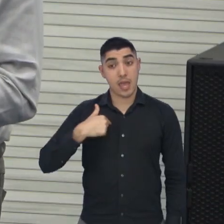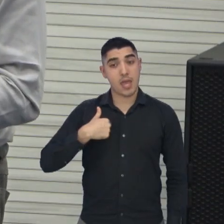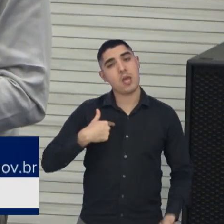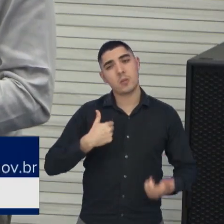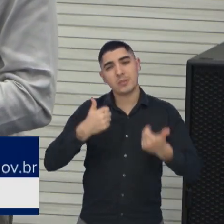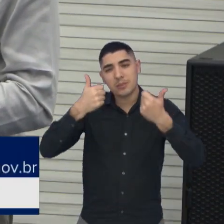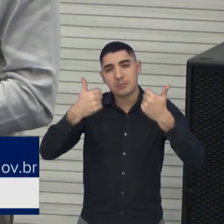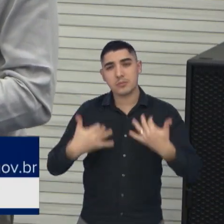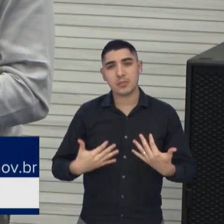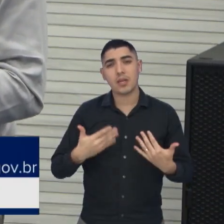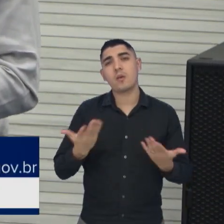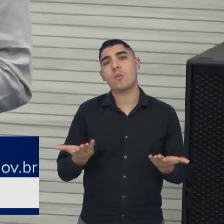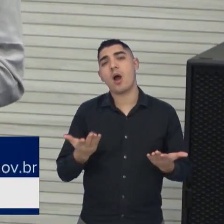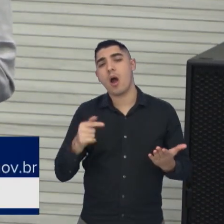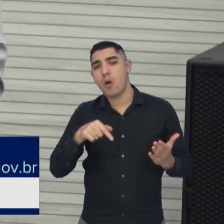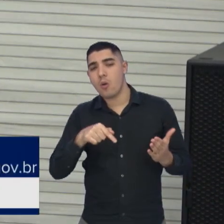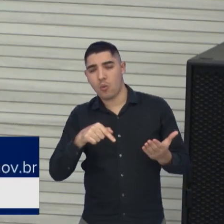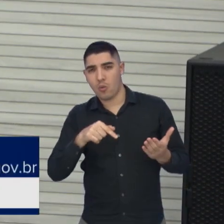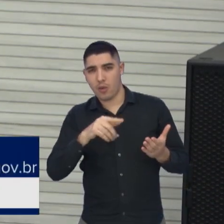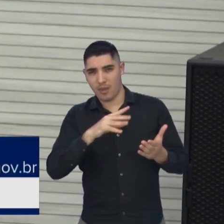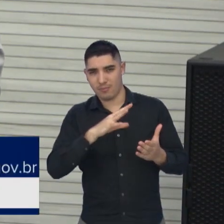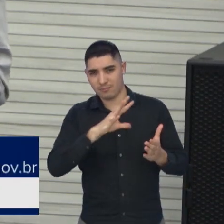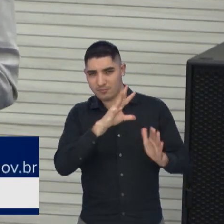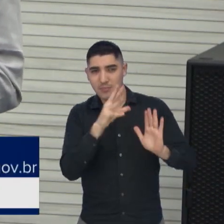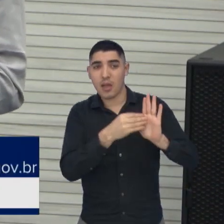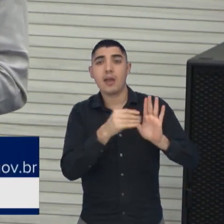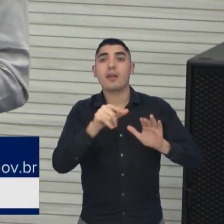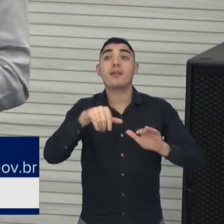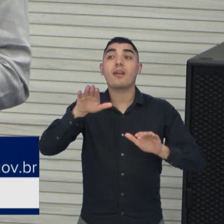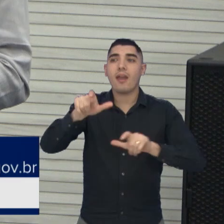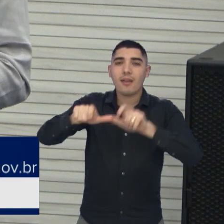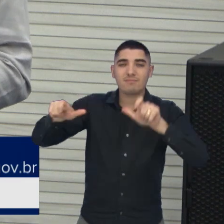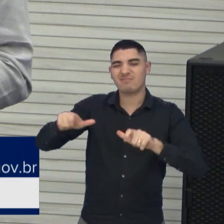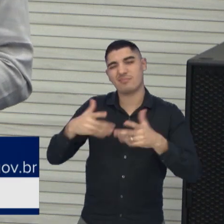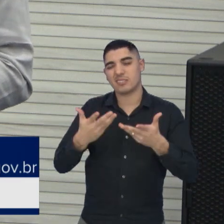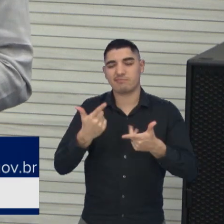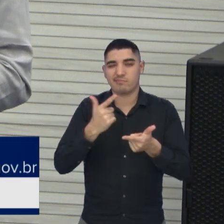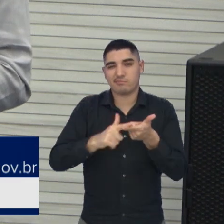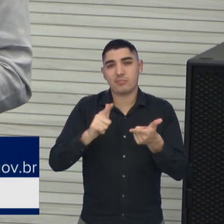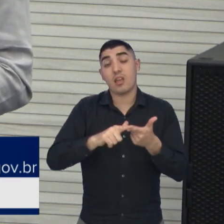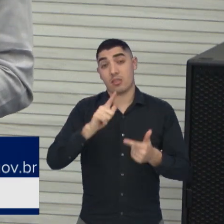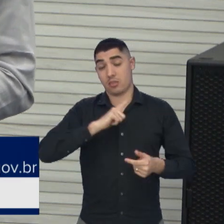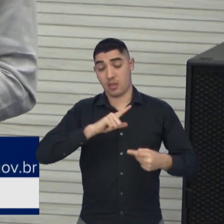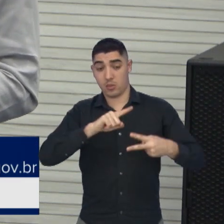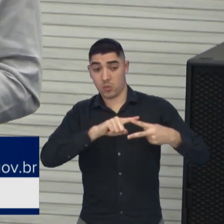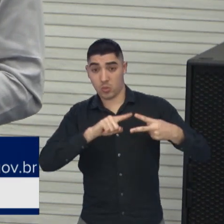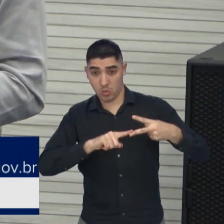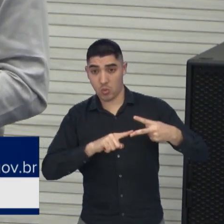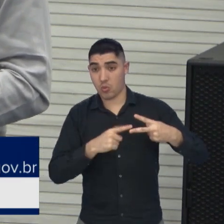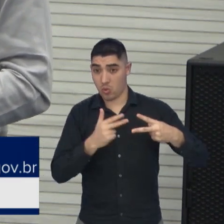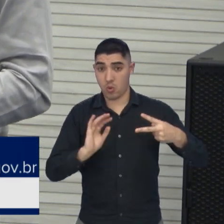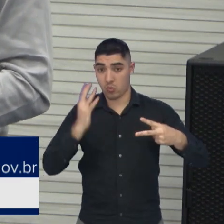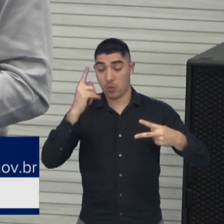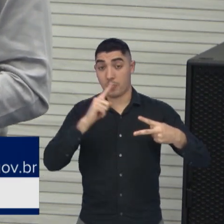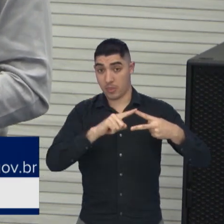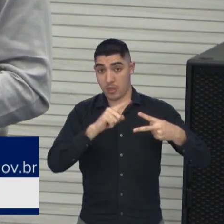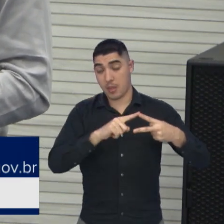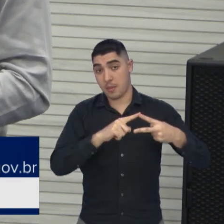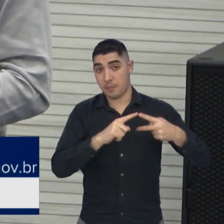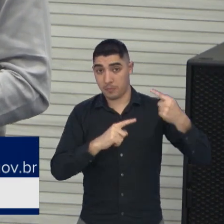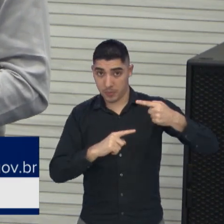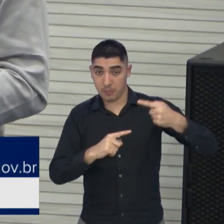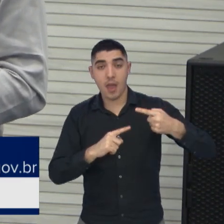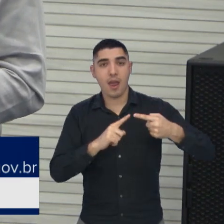mas tudo bem, não ia mudar muita coisa no resultado. Nós temos 2 decisões, uma decisão de primeira instância,